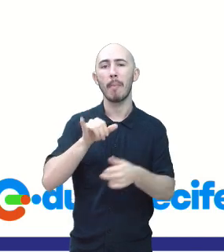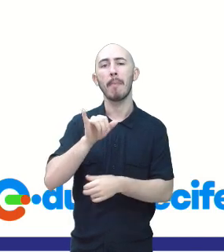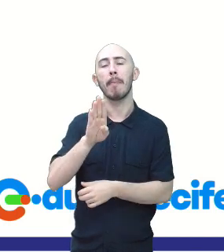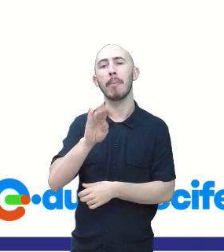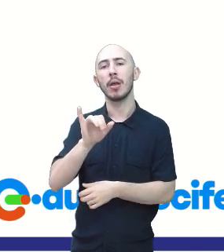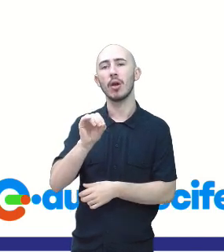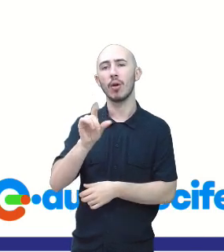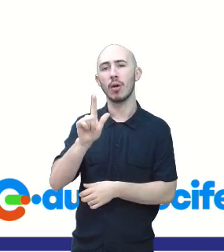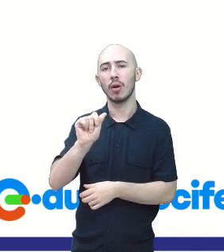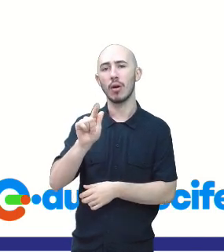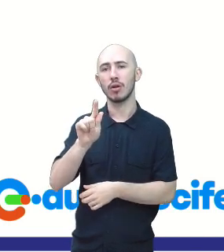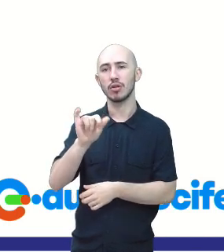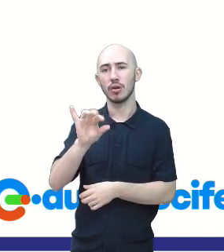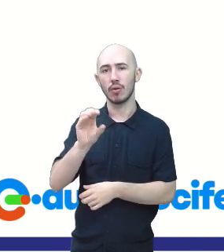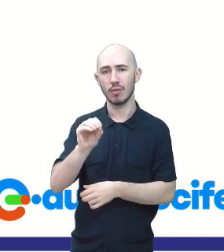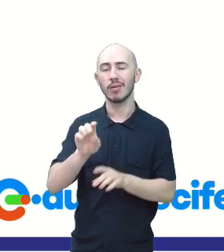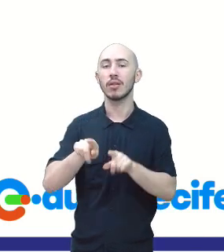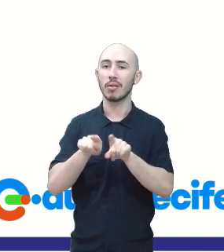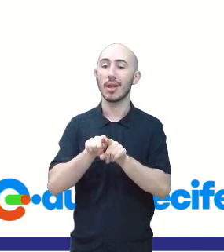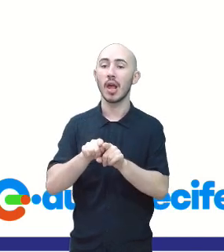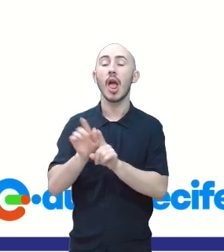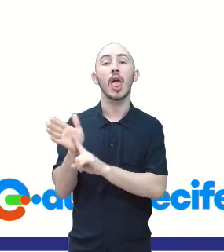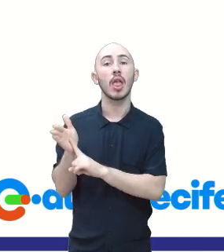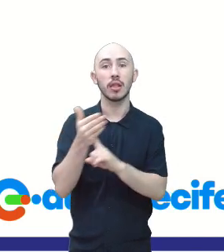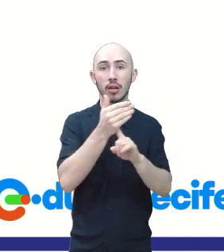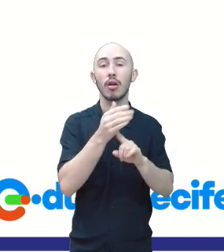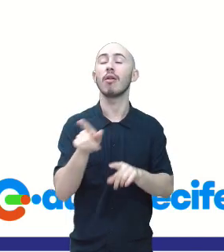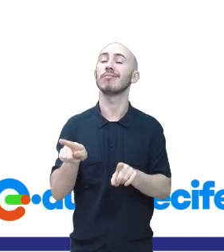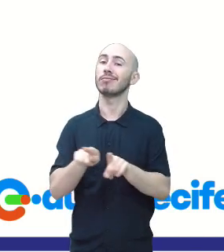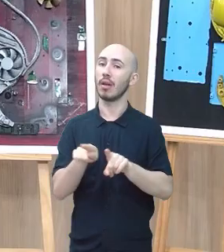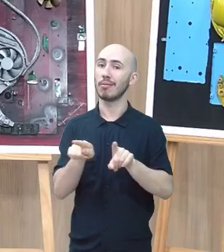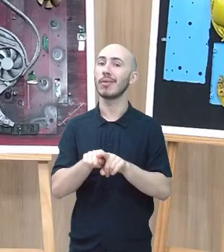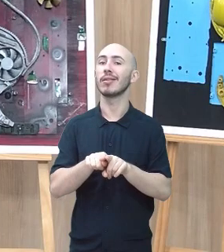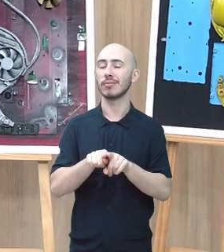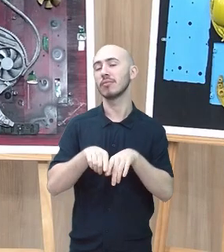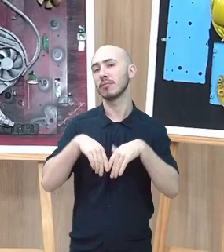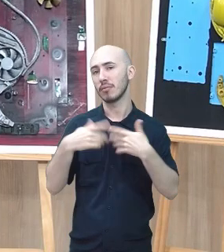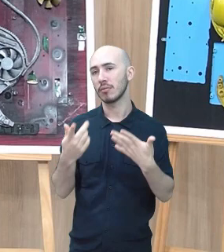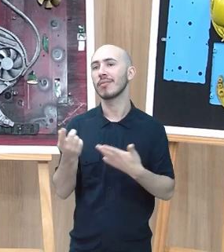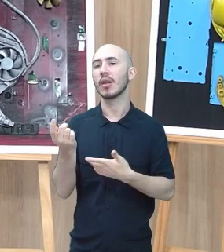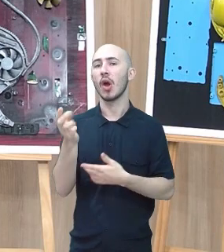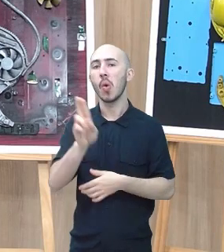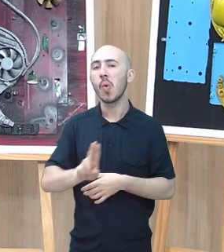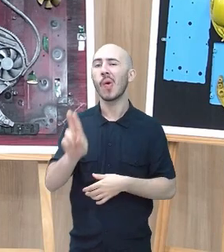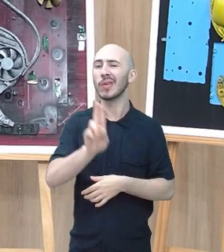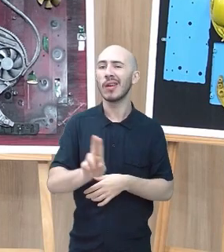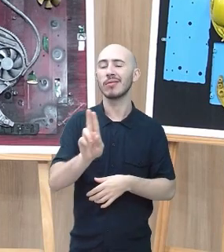seres humanos, e tecnológico também, que seria os materiais